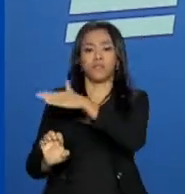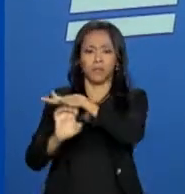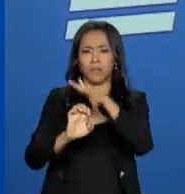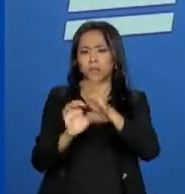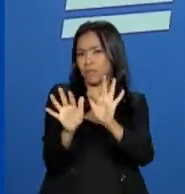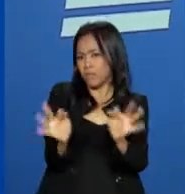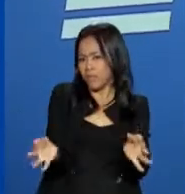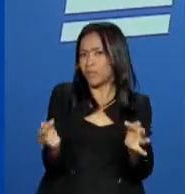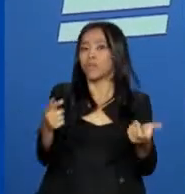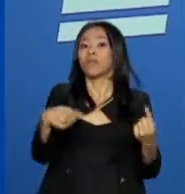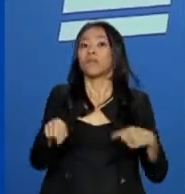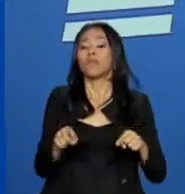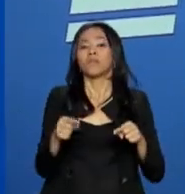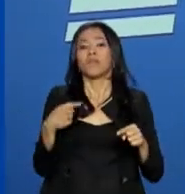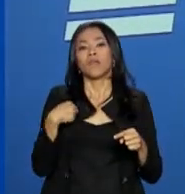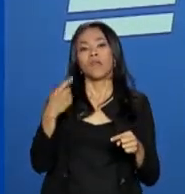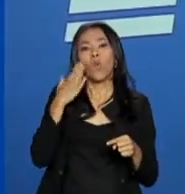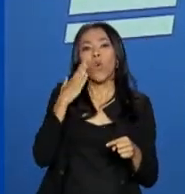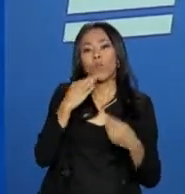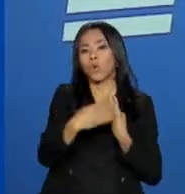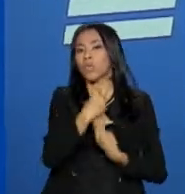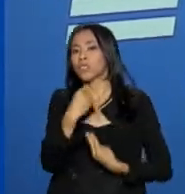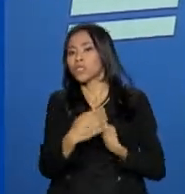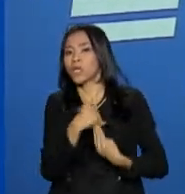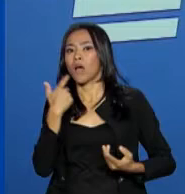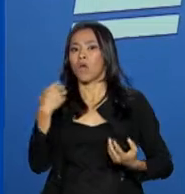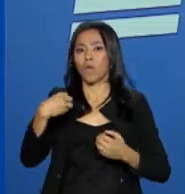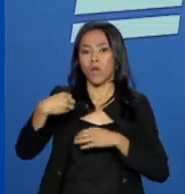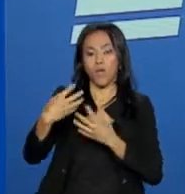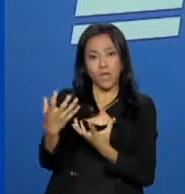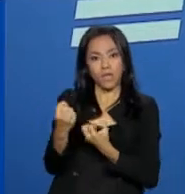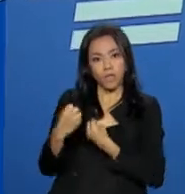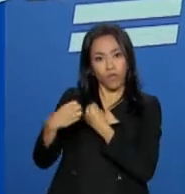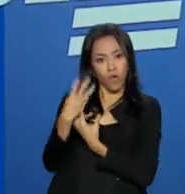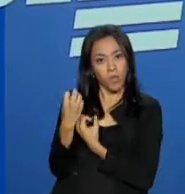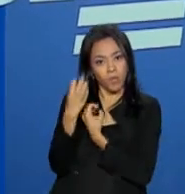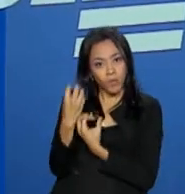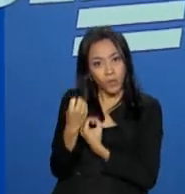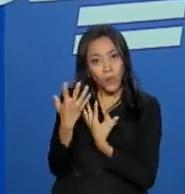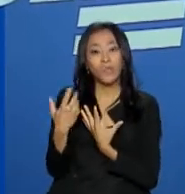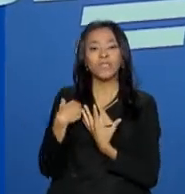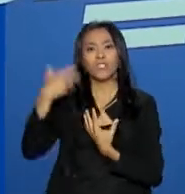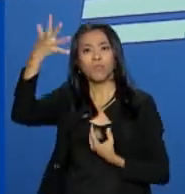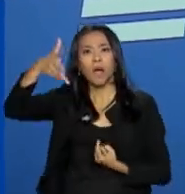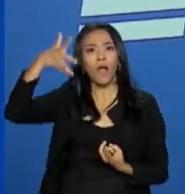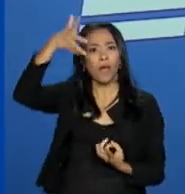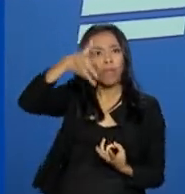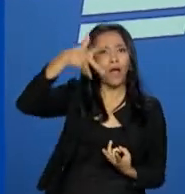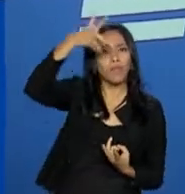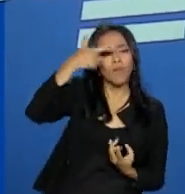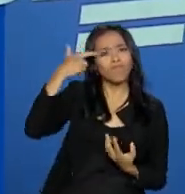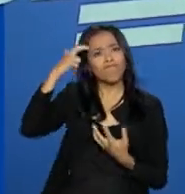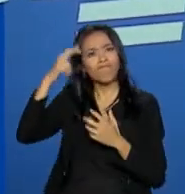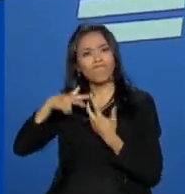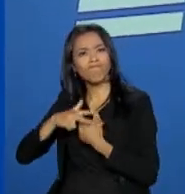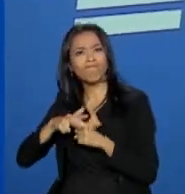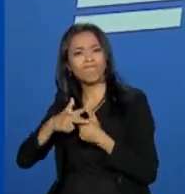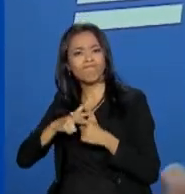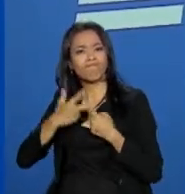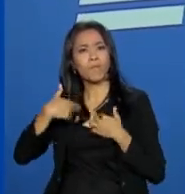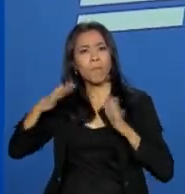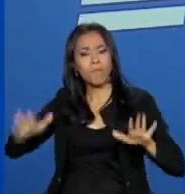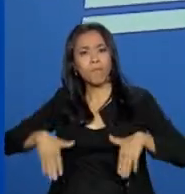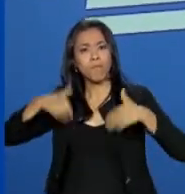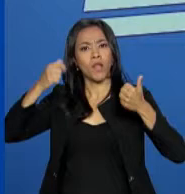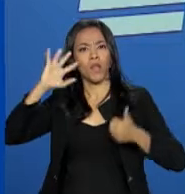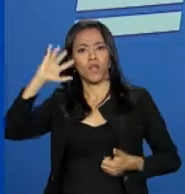de mentoria e de receber informações através de painéis de especialistas para aprimorar as suas soluções. E ao final